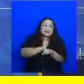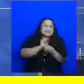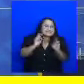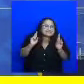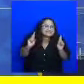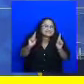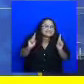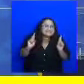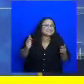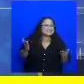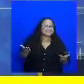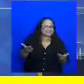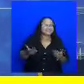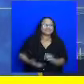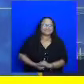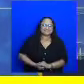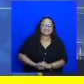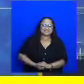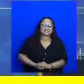mais.